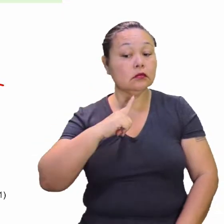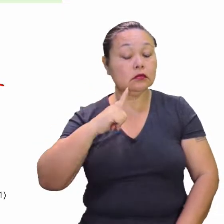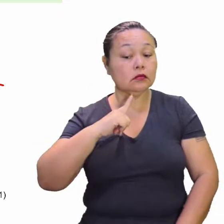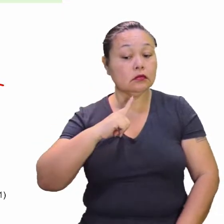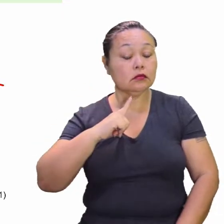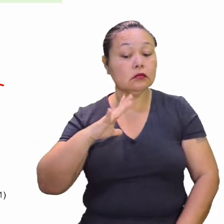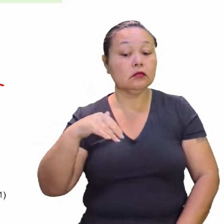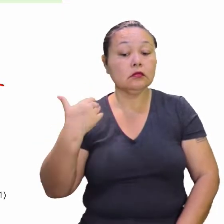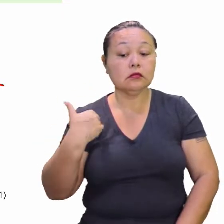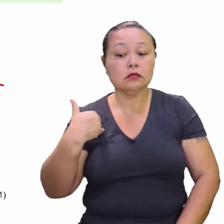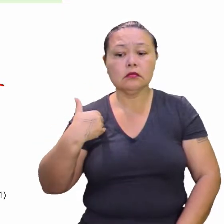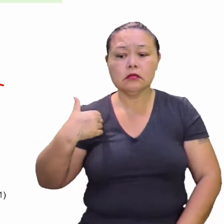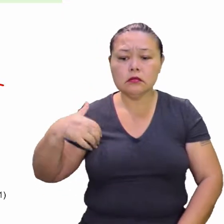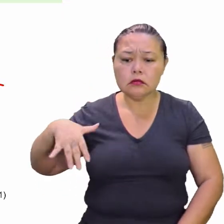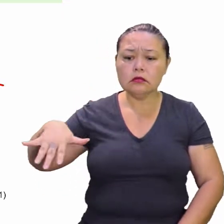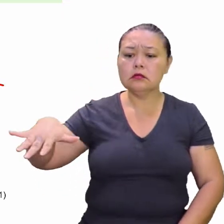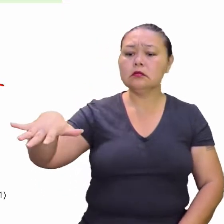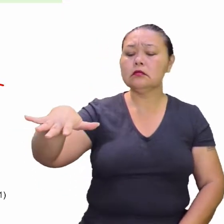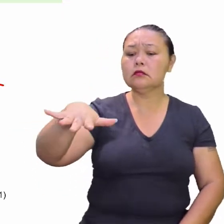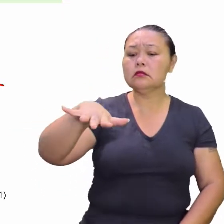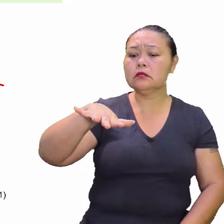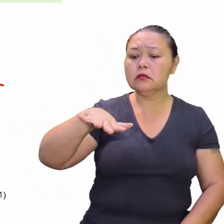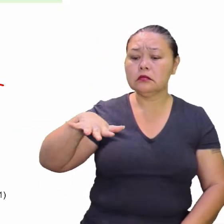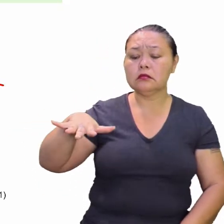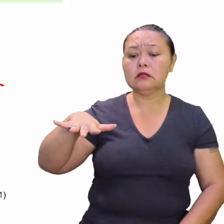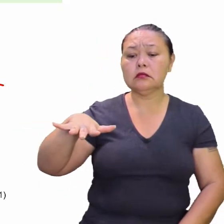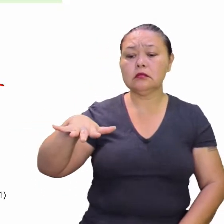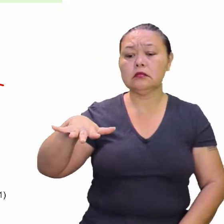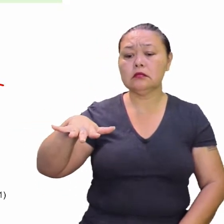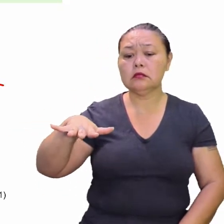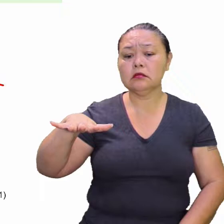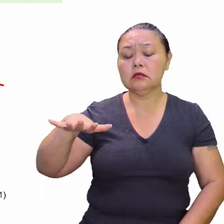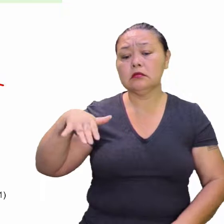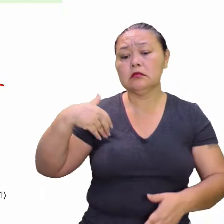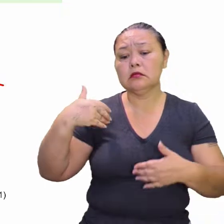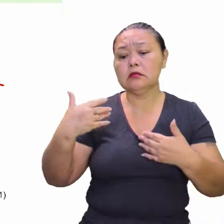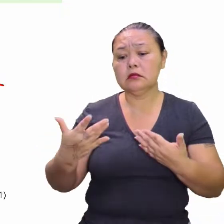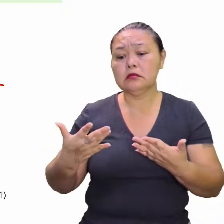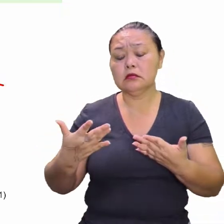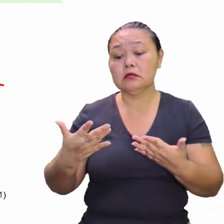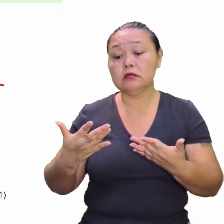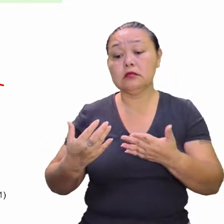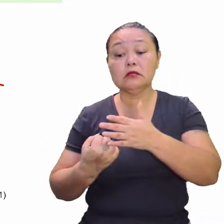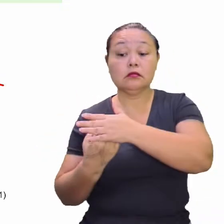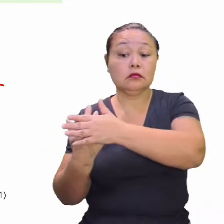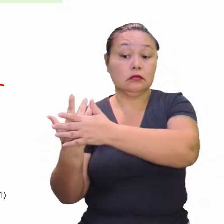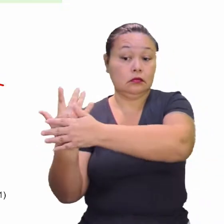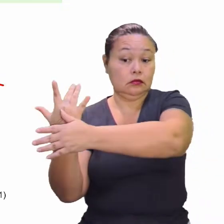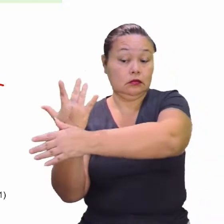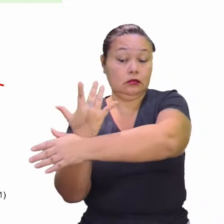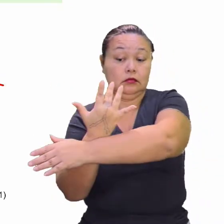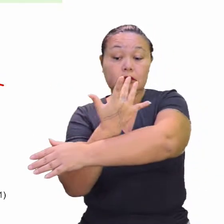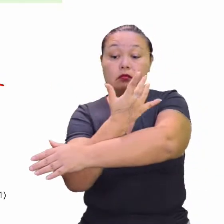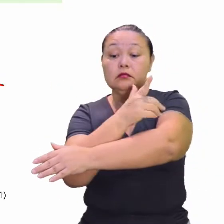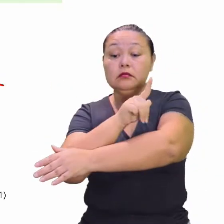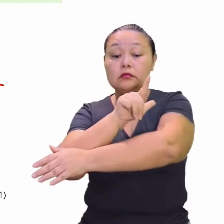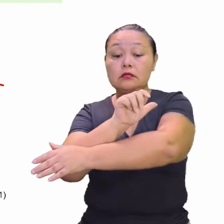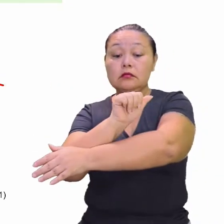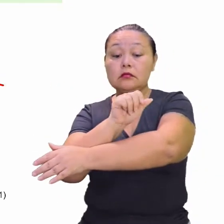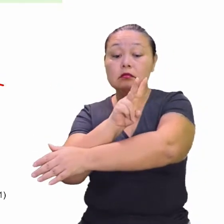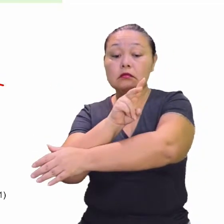aí uma considerável área para a lavoura. Exatamente. É isso?